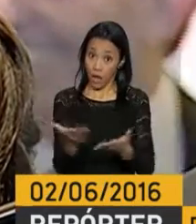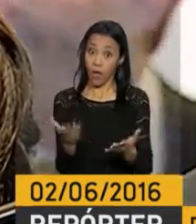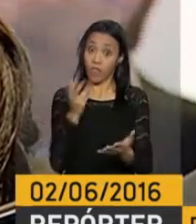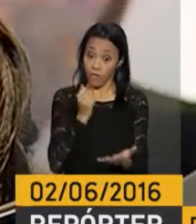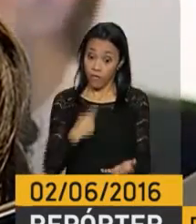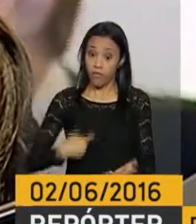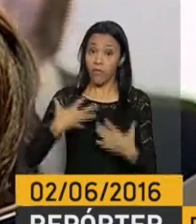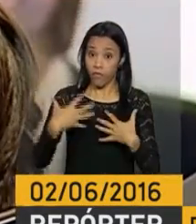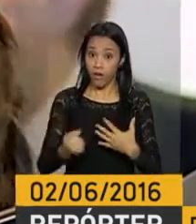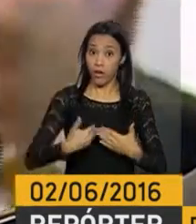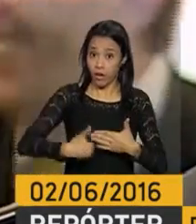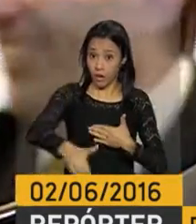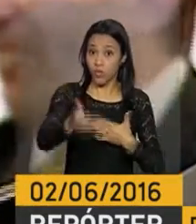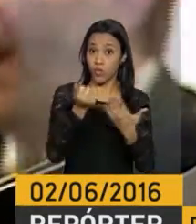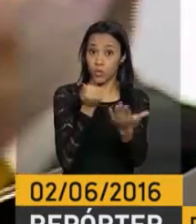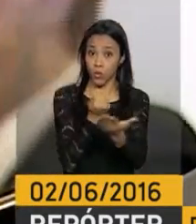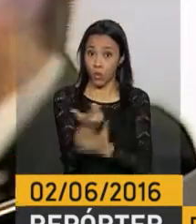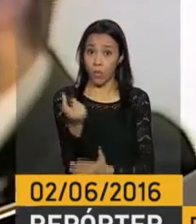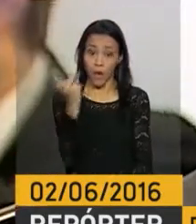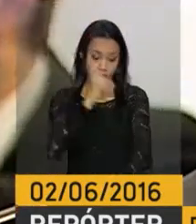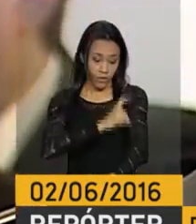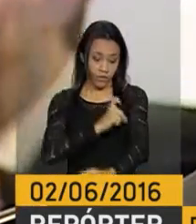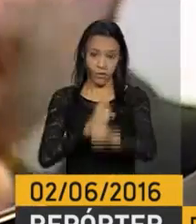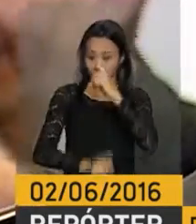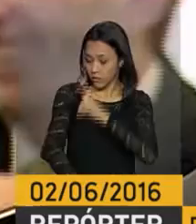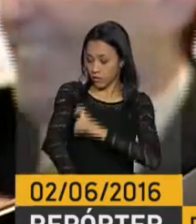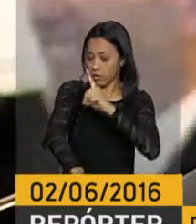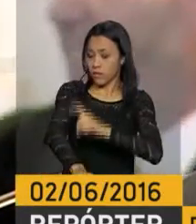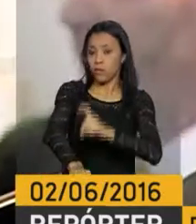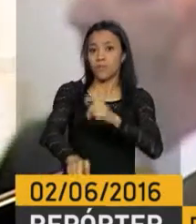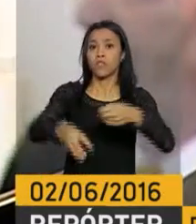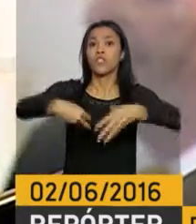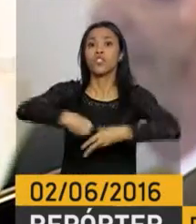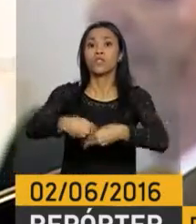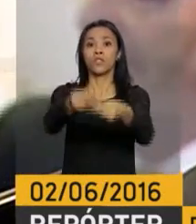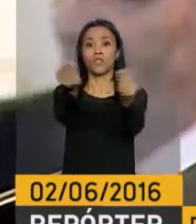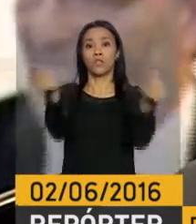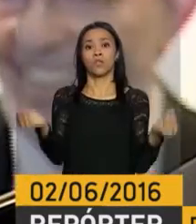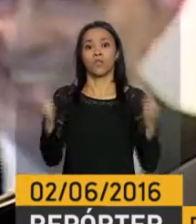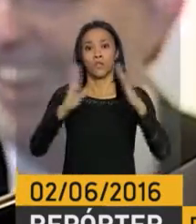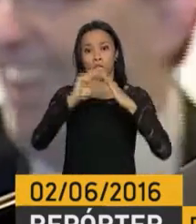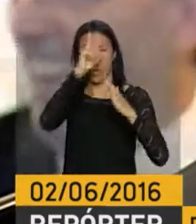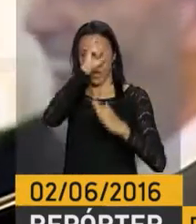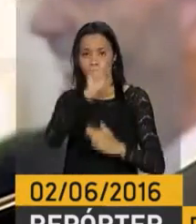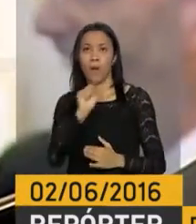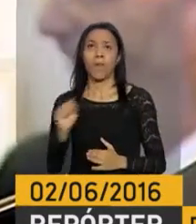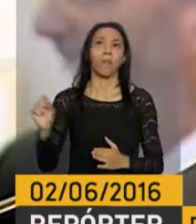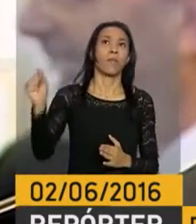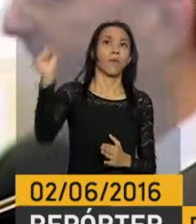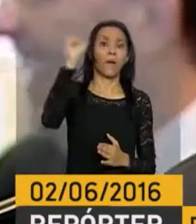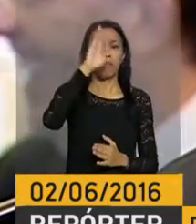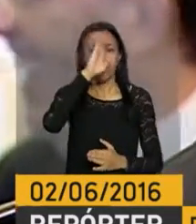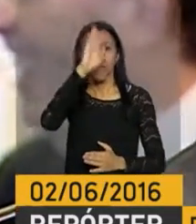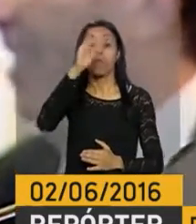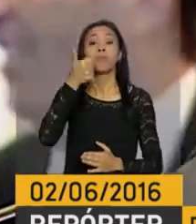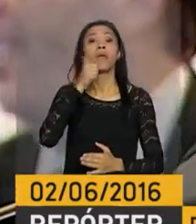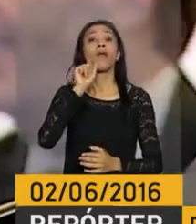repelentes, que serão distribuídos em toda a rede pública para as populações de risco, e especialmente para as